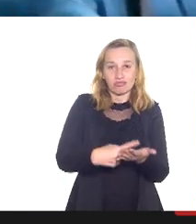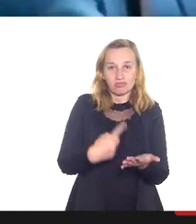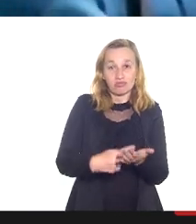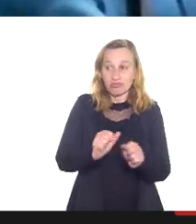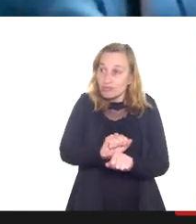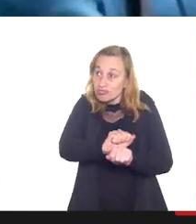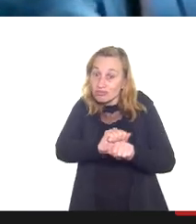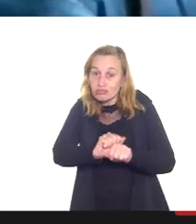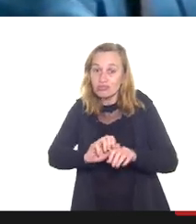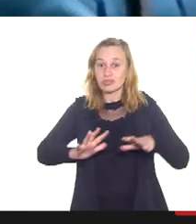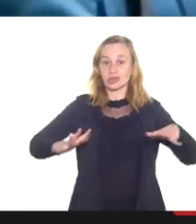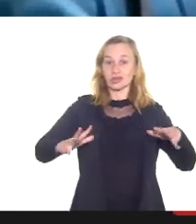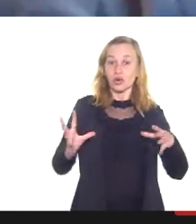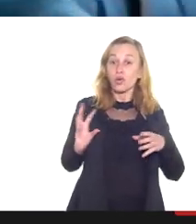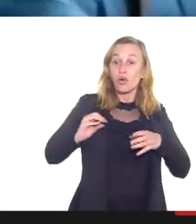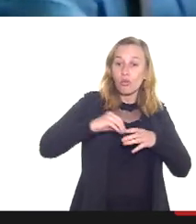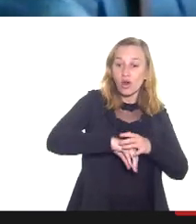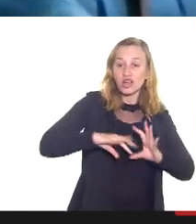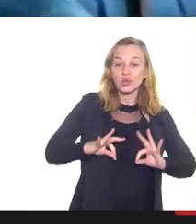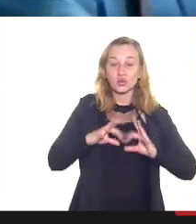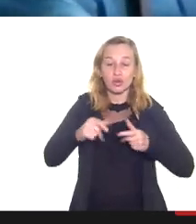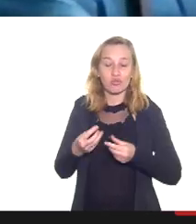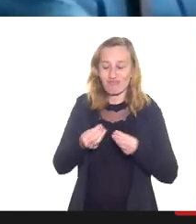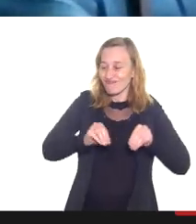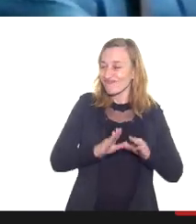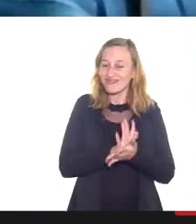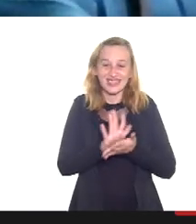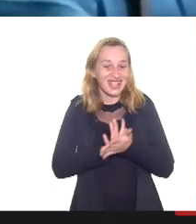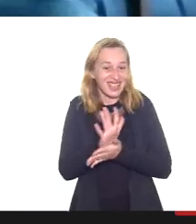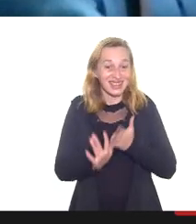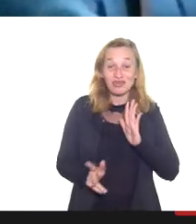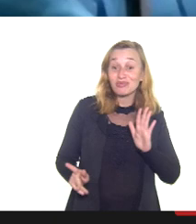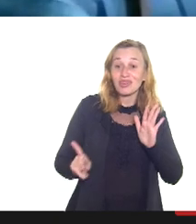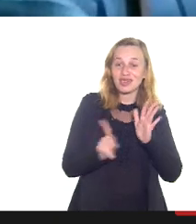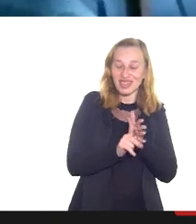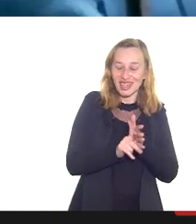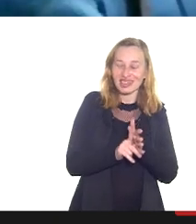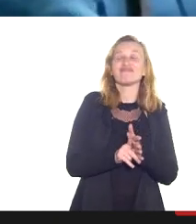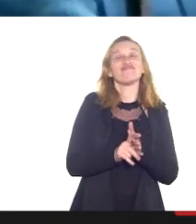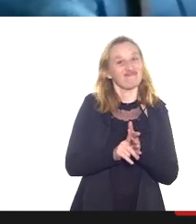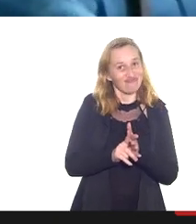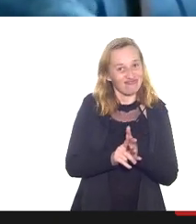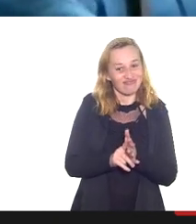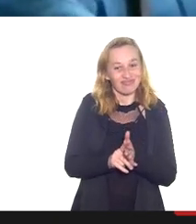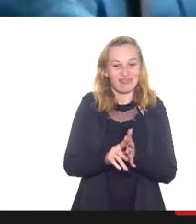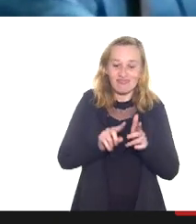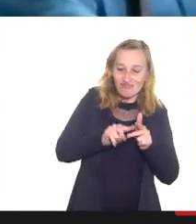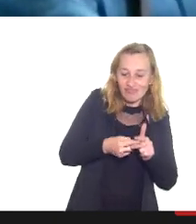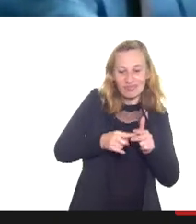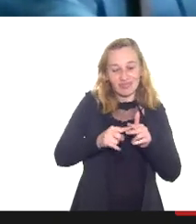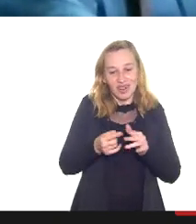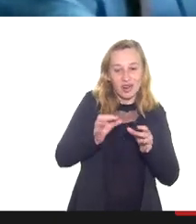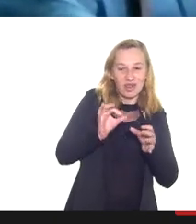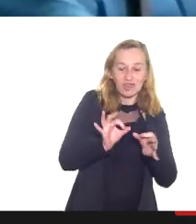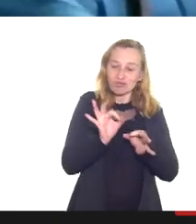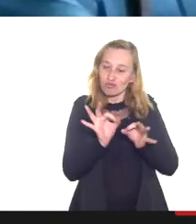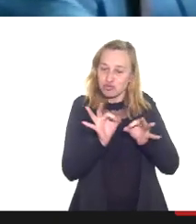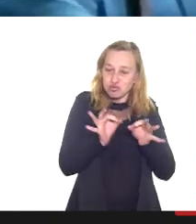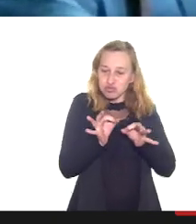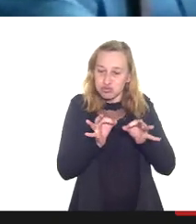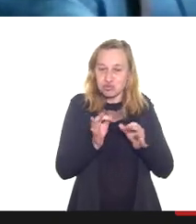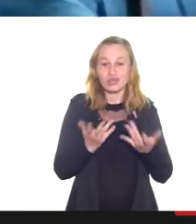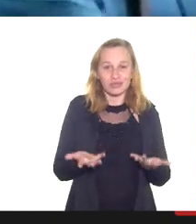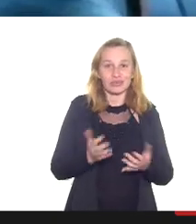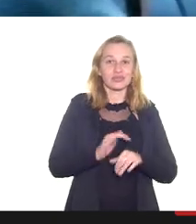amplo, incorporando tudo, não prejudicando nada o projeto, limando algumas questões que poderiam estar